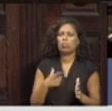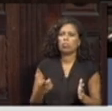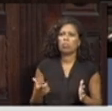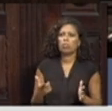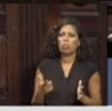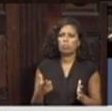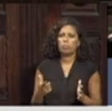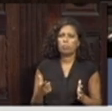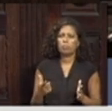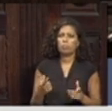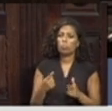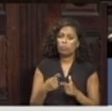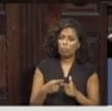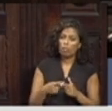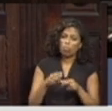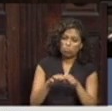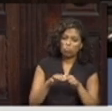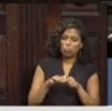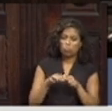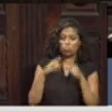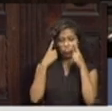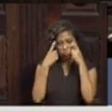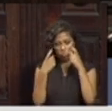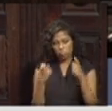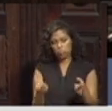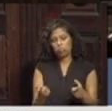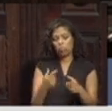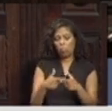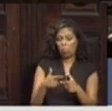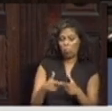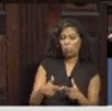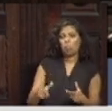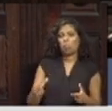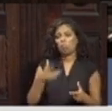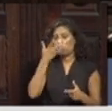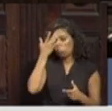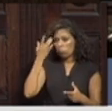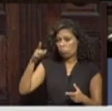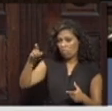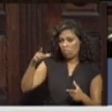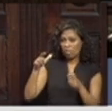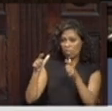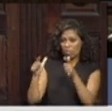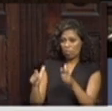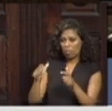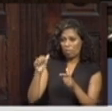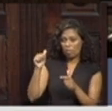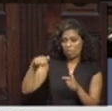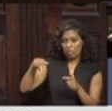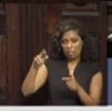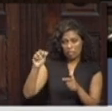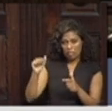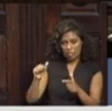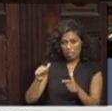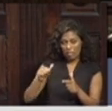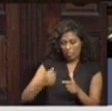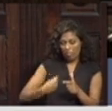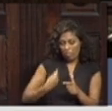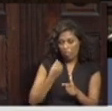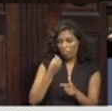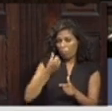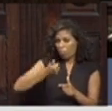combativo colega da Comissão de Economia, chegou a ter 12 mil empregos, hoje não tem 2 mil, e na